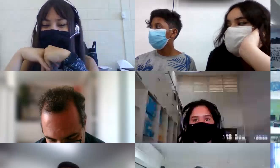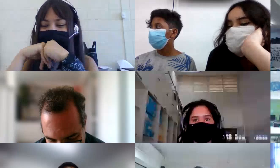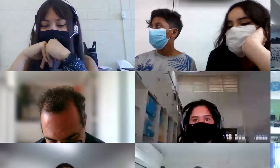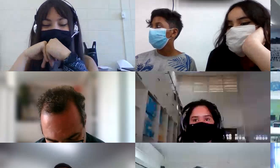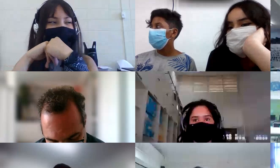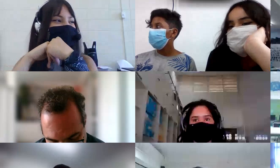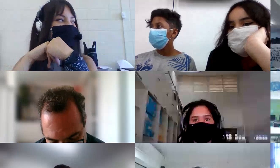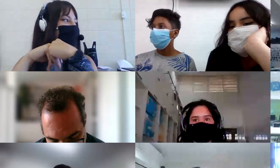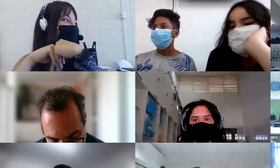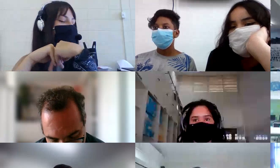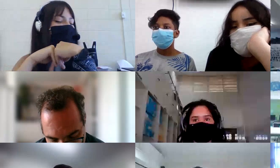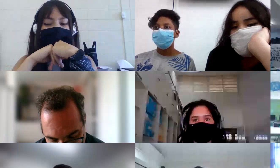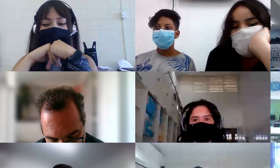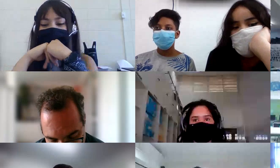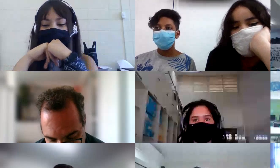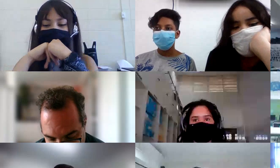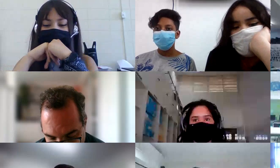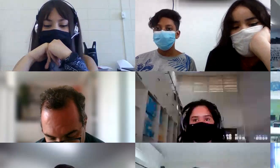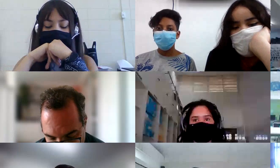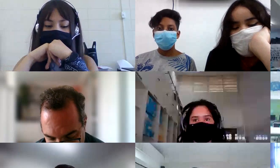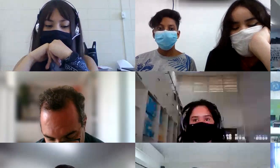Legal. E vocês aí, o